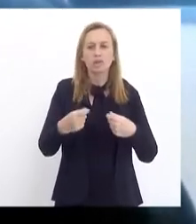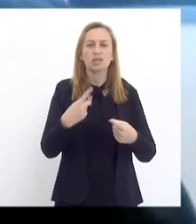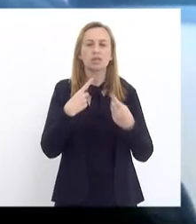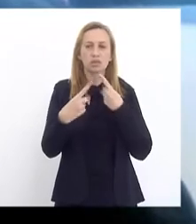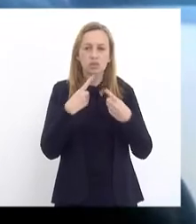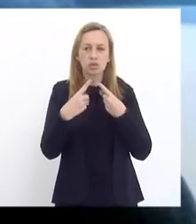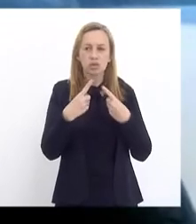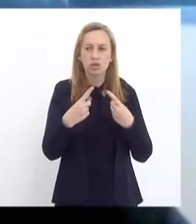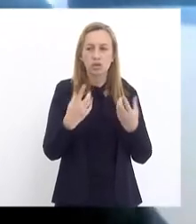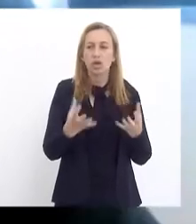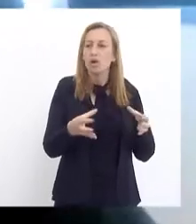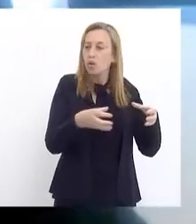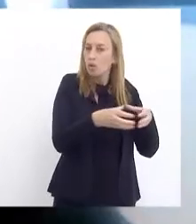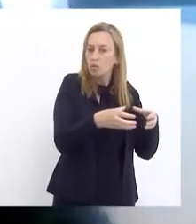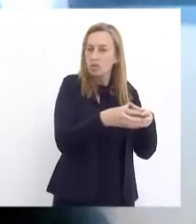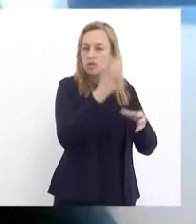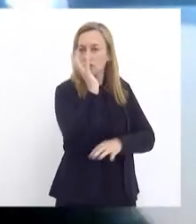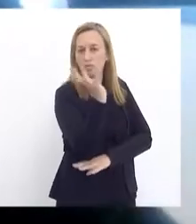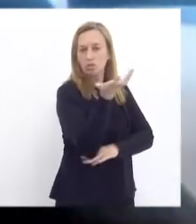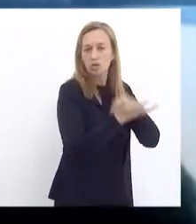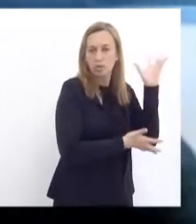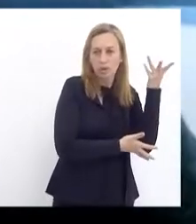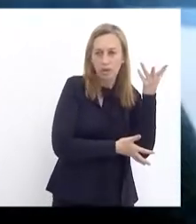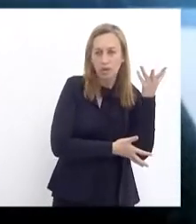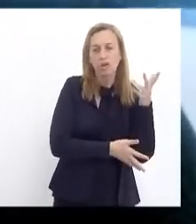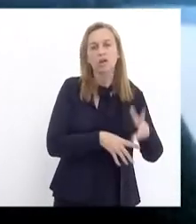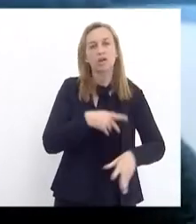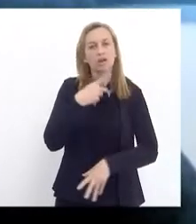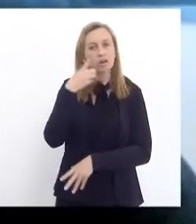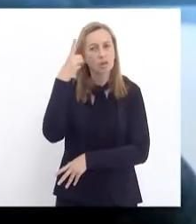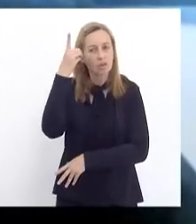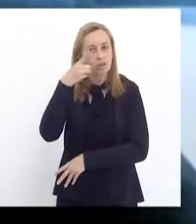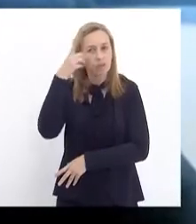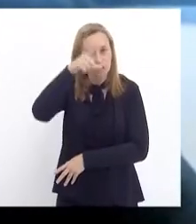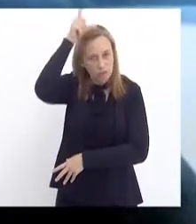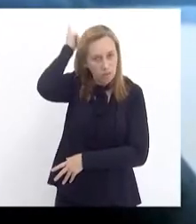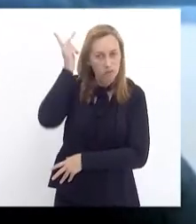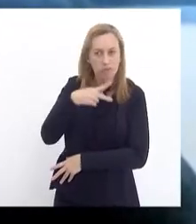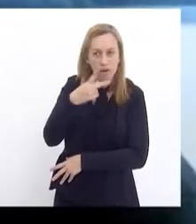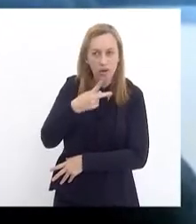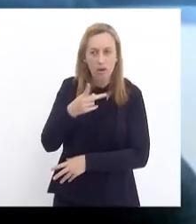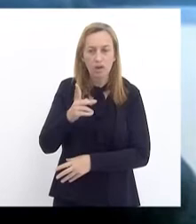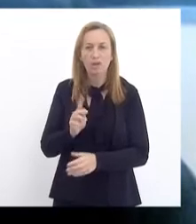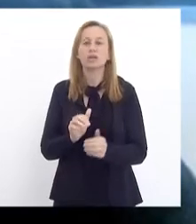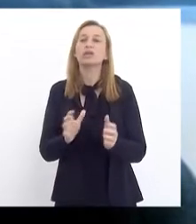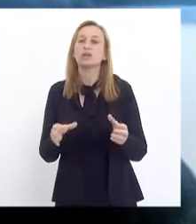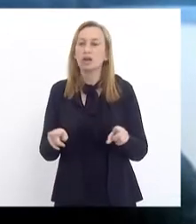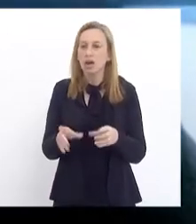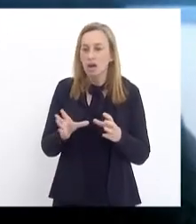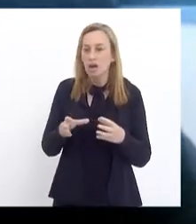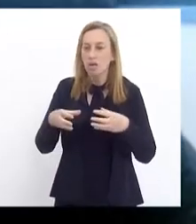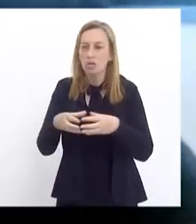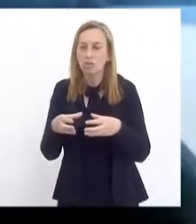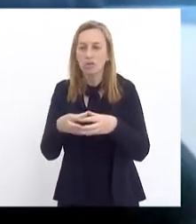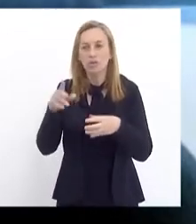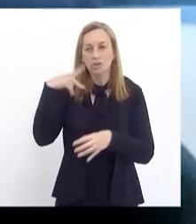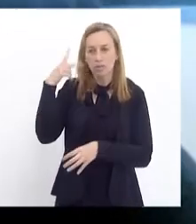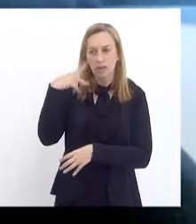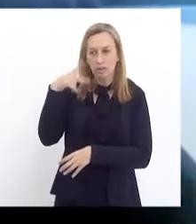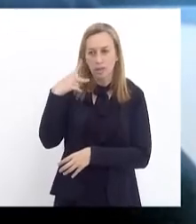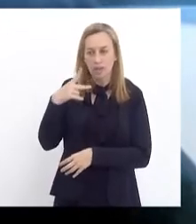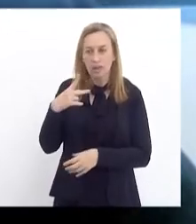tanto a Comissão do Meio Ambiente, o principal levantou isso, né? É óbvio. A frente parlamentar ambientalista